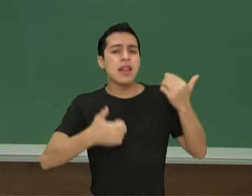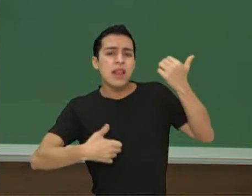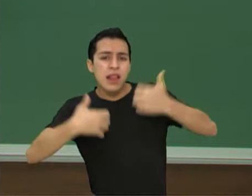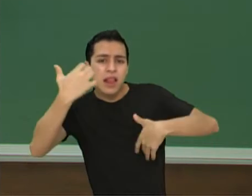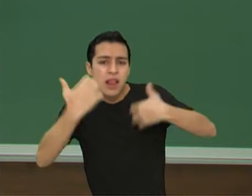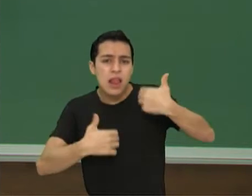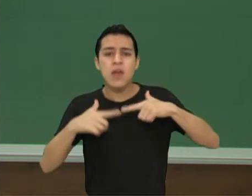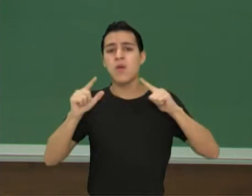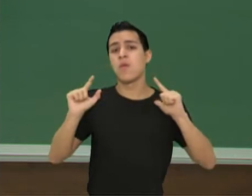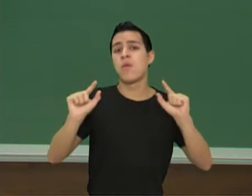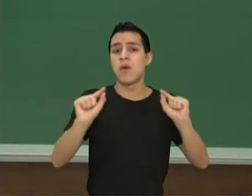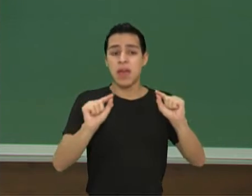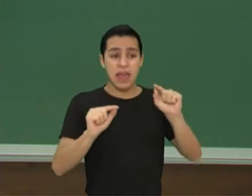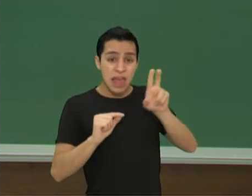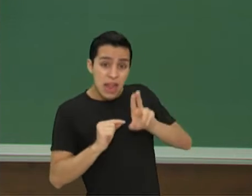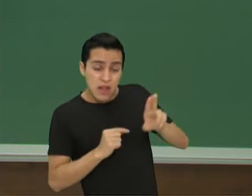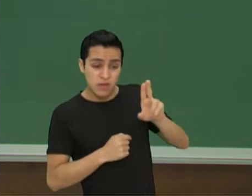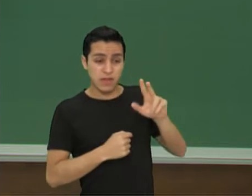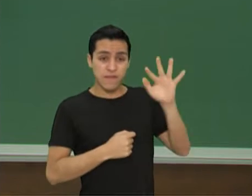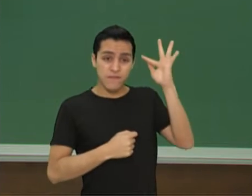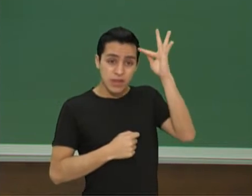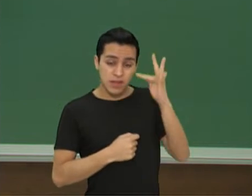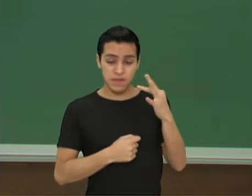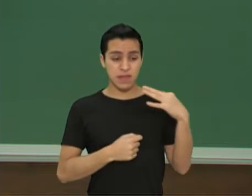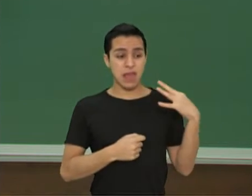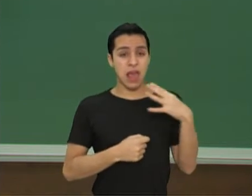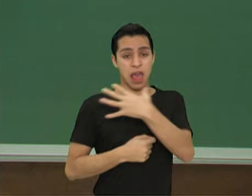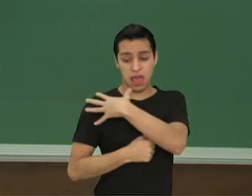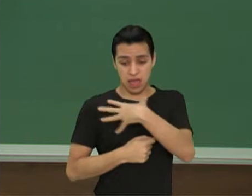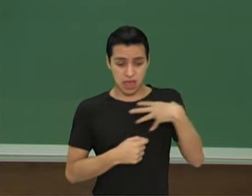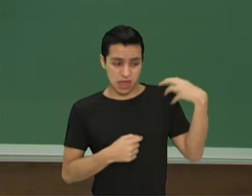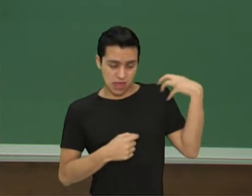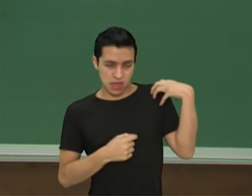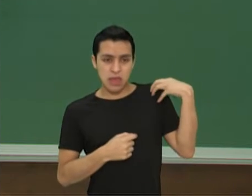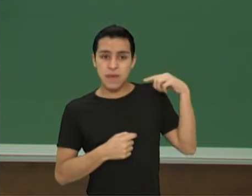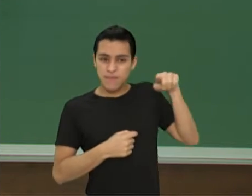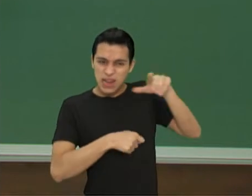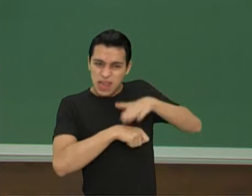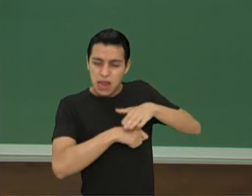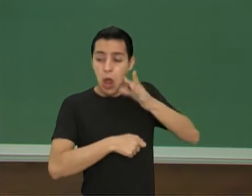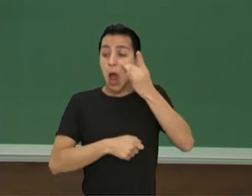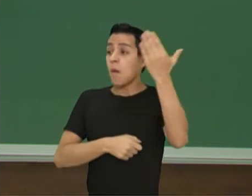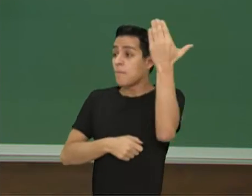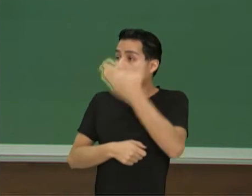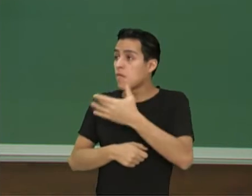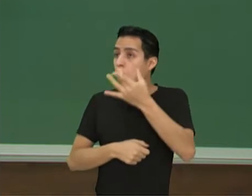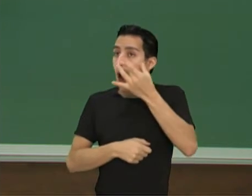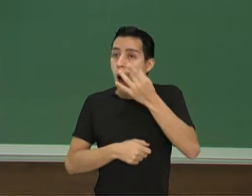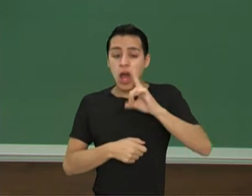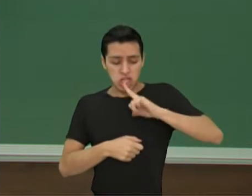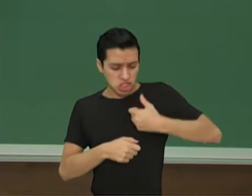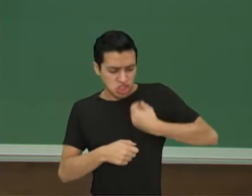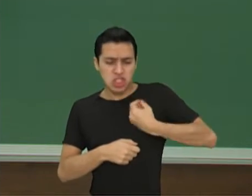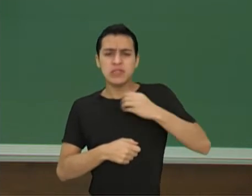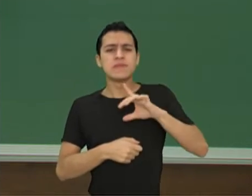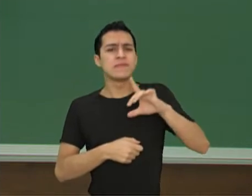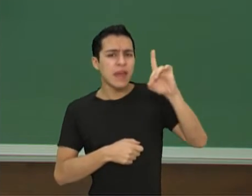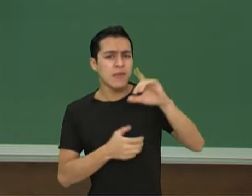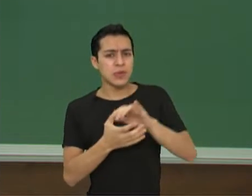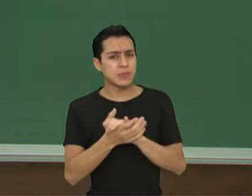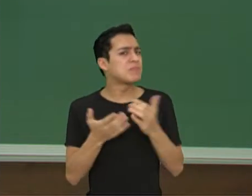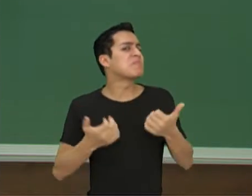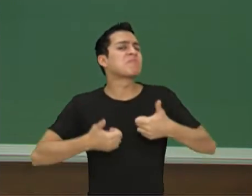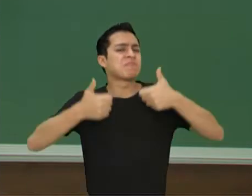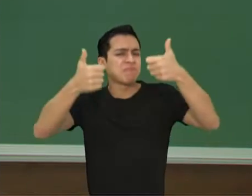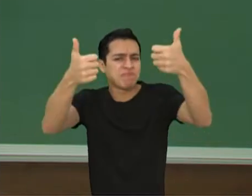usar a filosofia aristotélica para provar, pela razão, a existência de Deus, o que se coloca